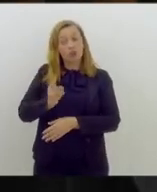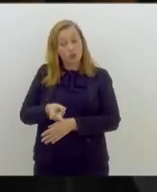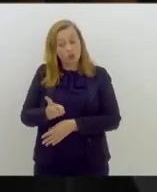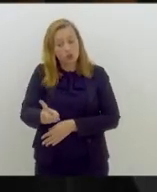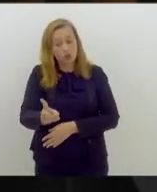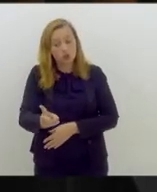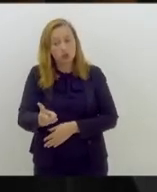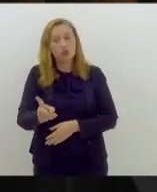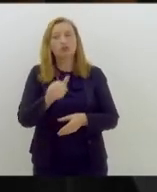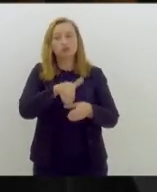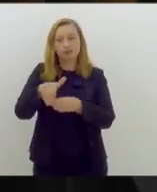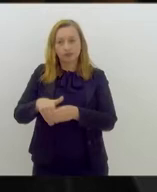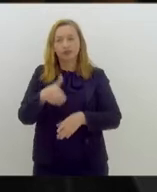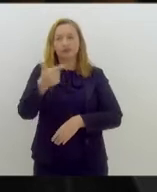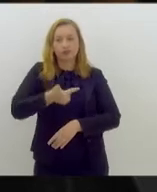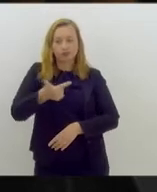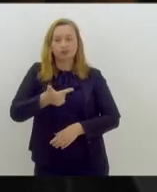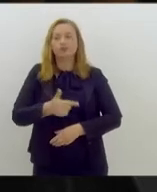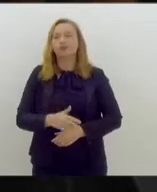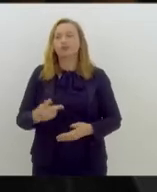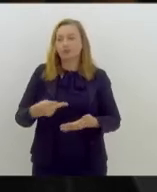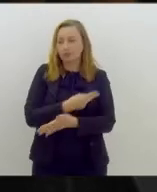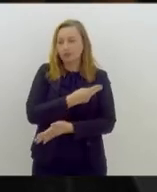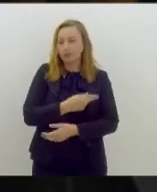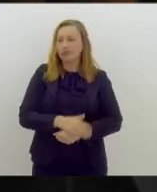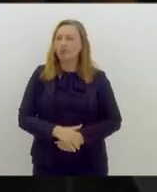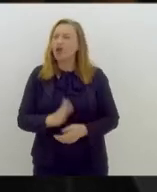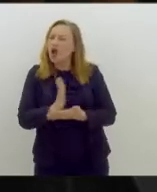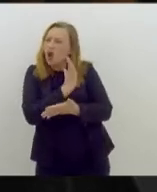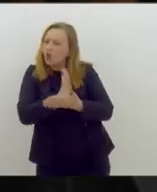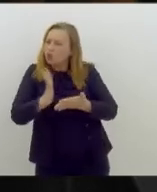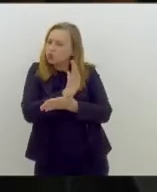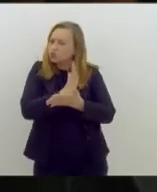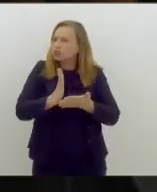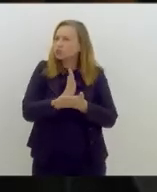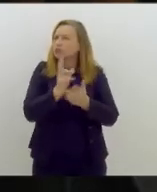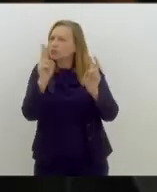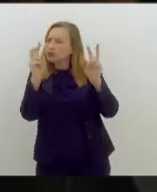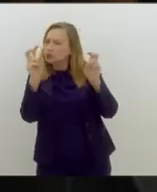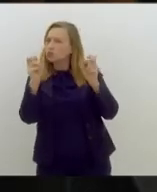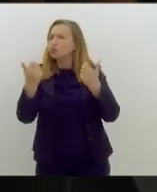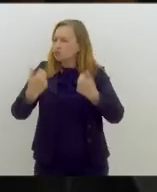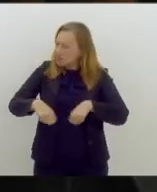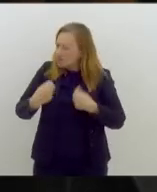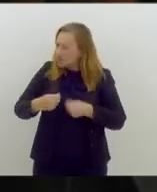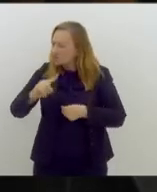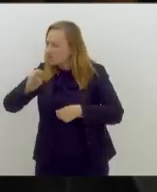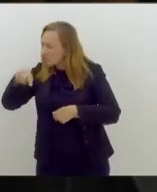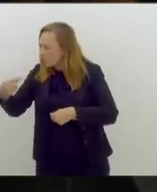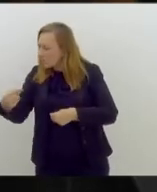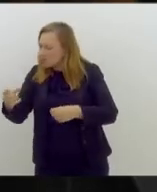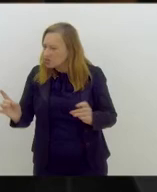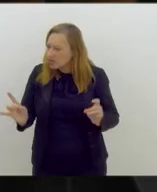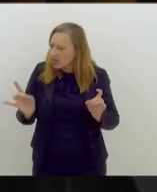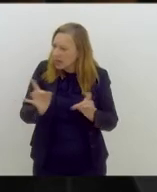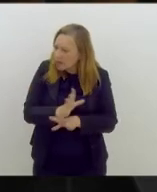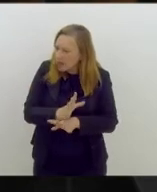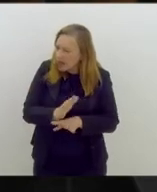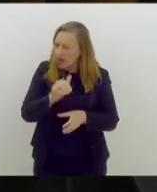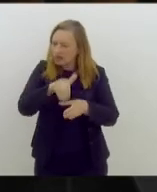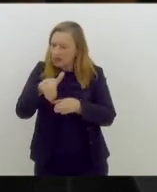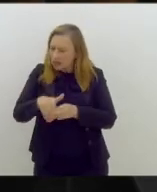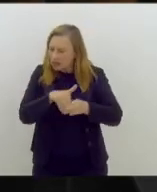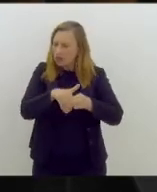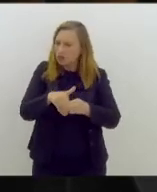ocorrer em segundo turno e algumas questões precisam depois de acabar as eleições